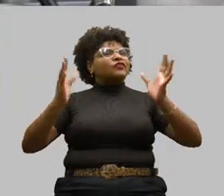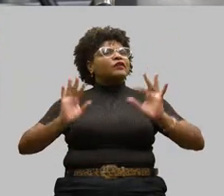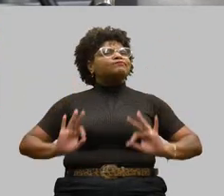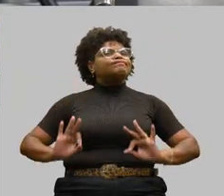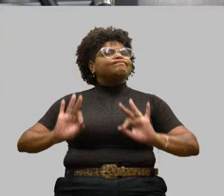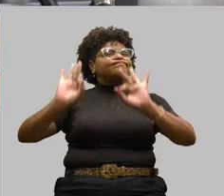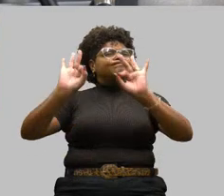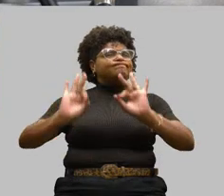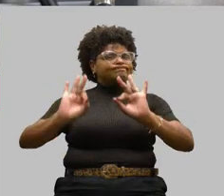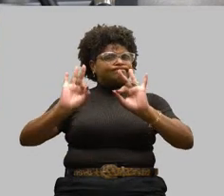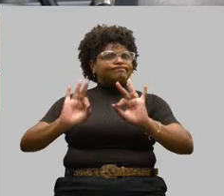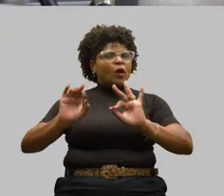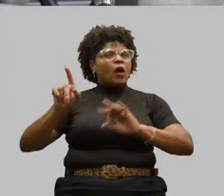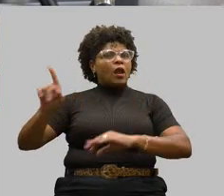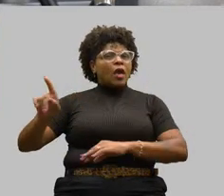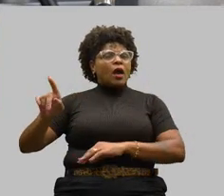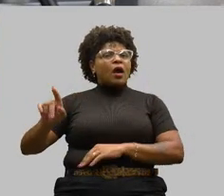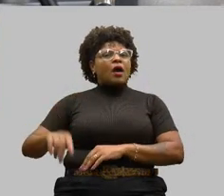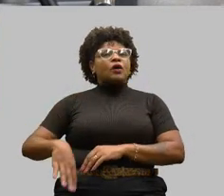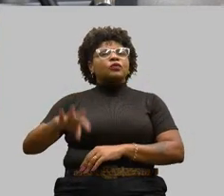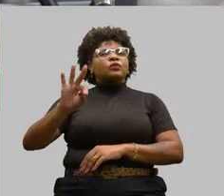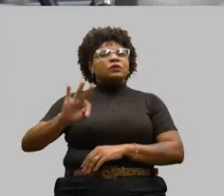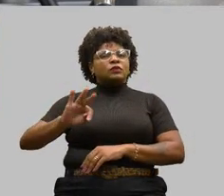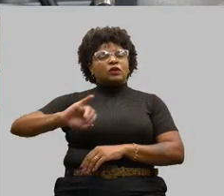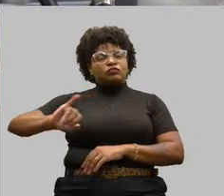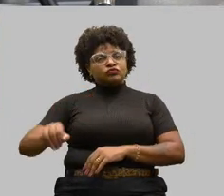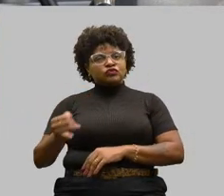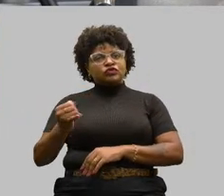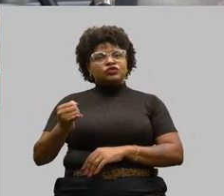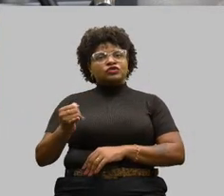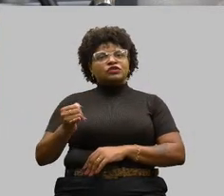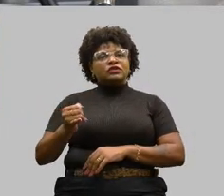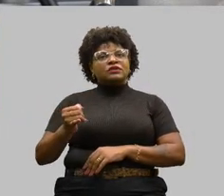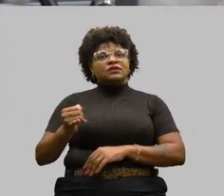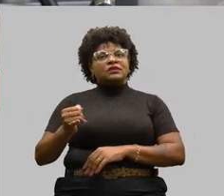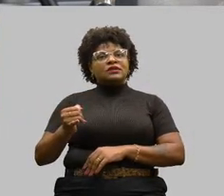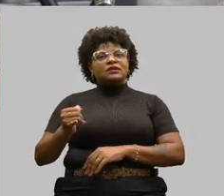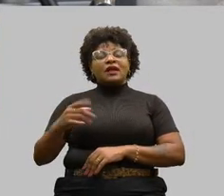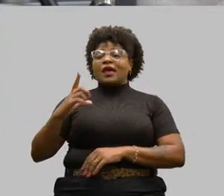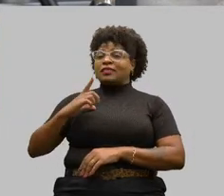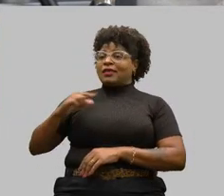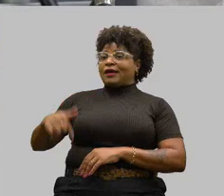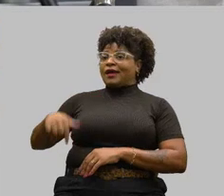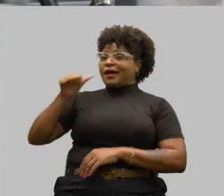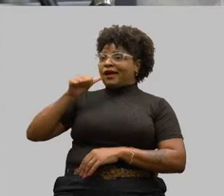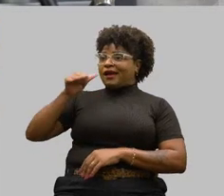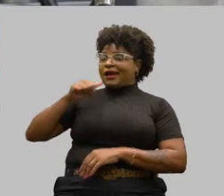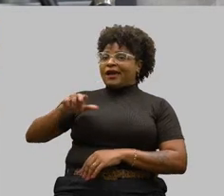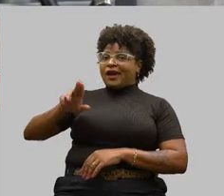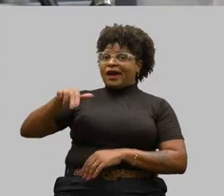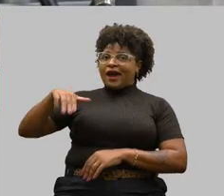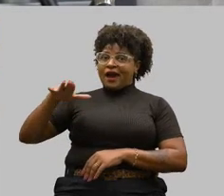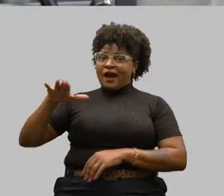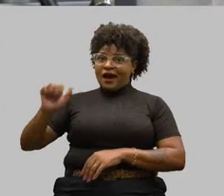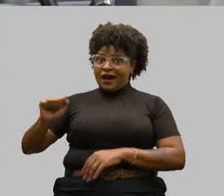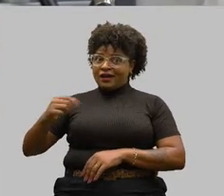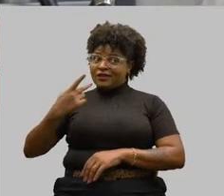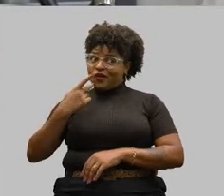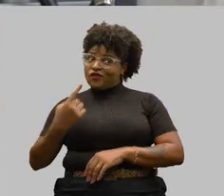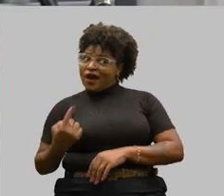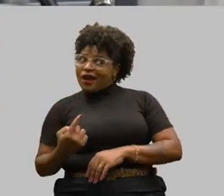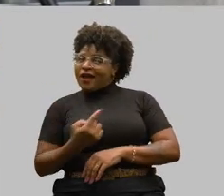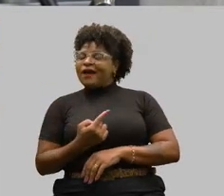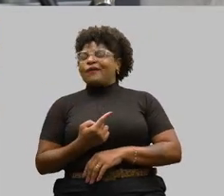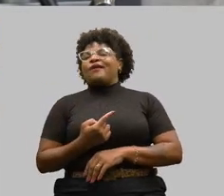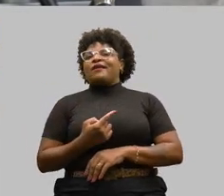do Tribunal de Justiça onde a Ana tá aqui a Ana Lúcia até deu uma puxada de orelha né onde eu